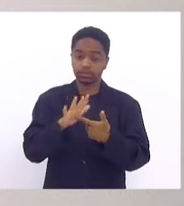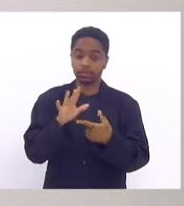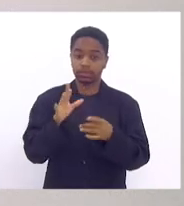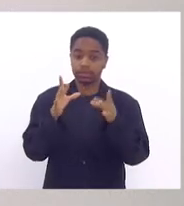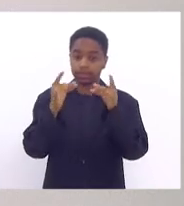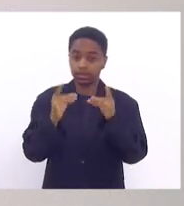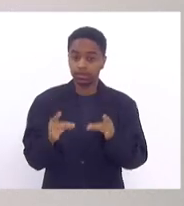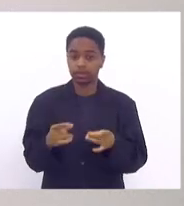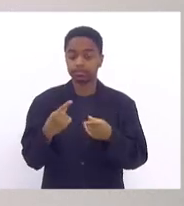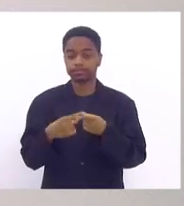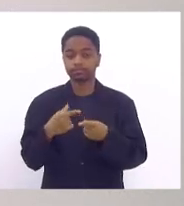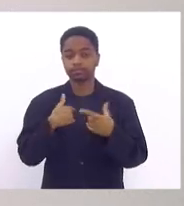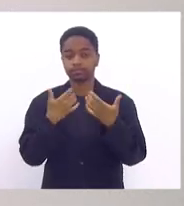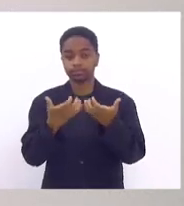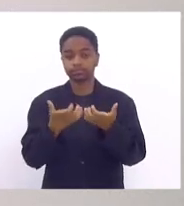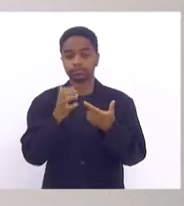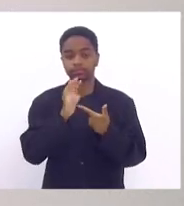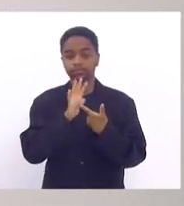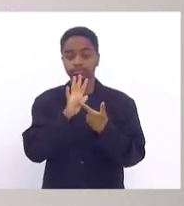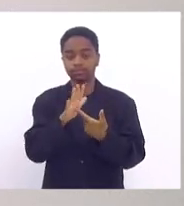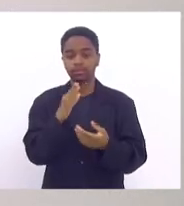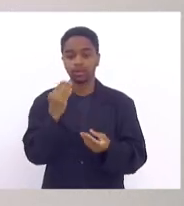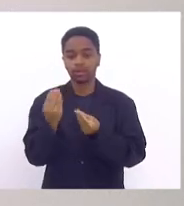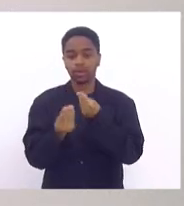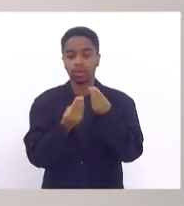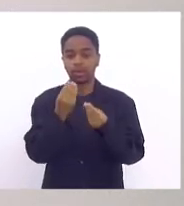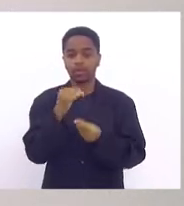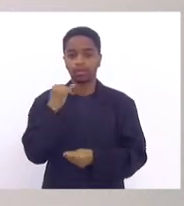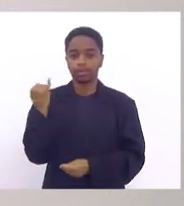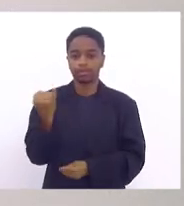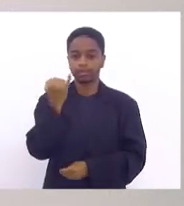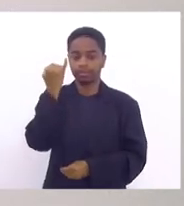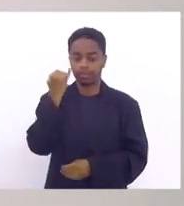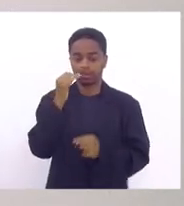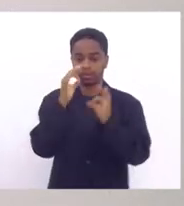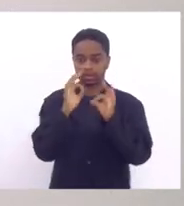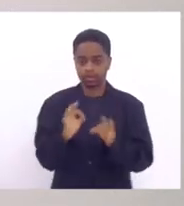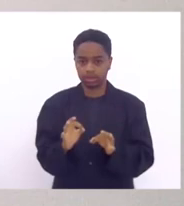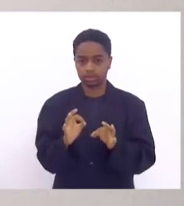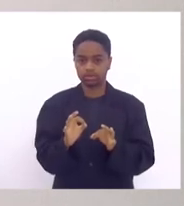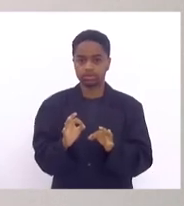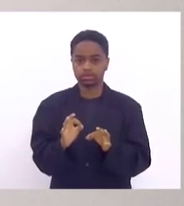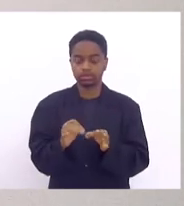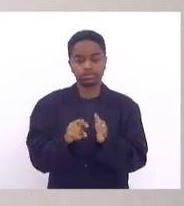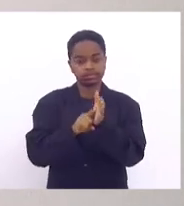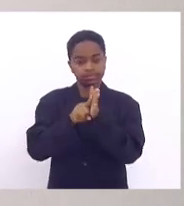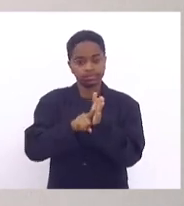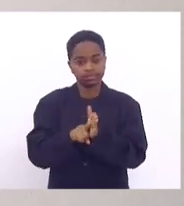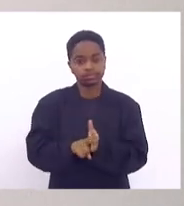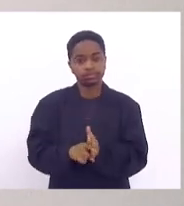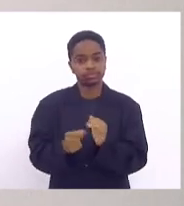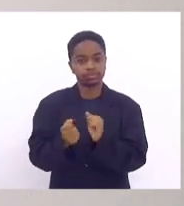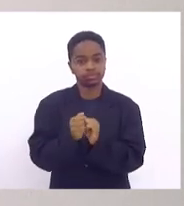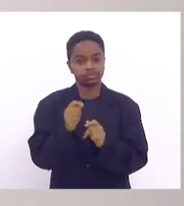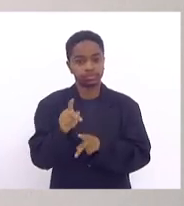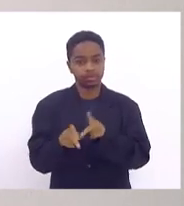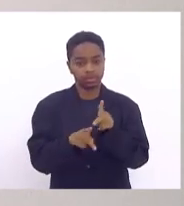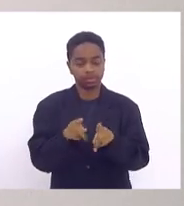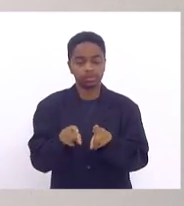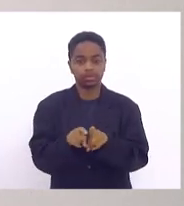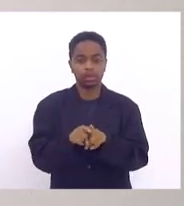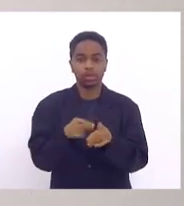a a a a importância que a consulta Popular a